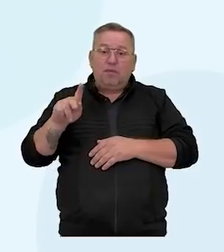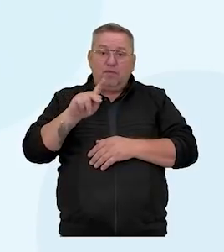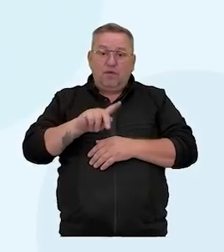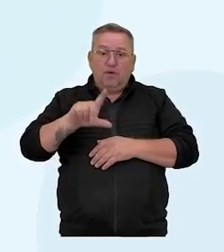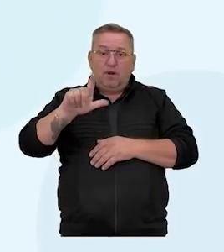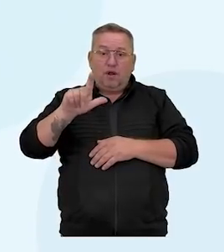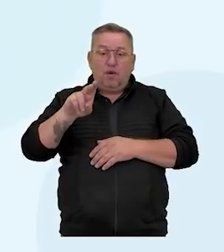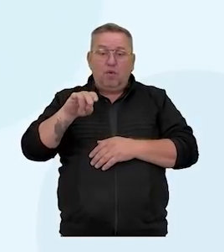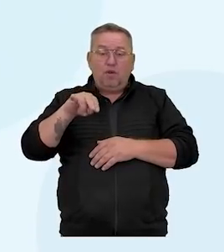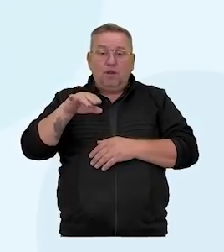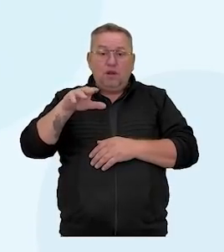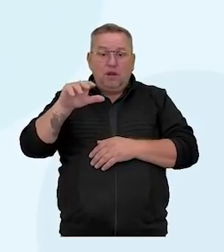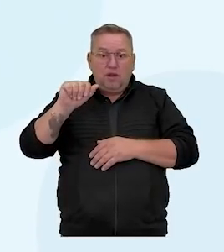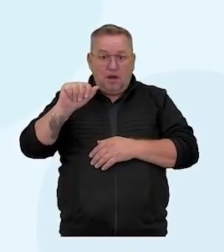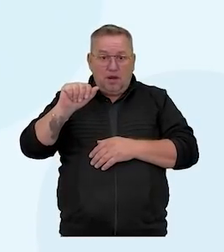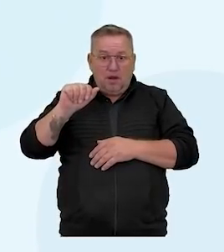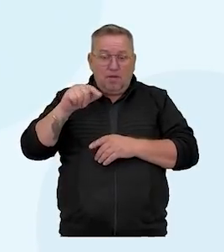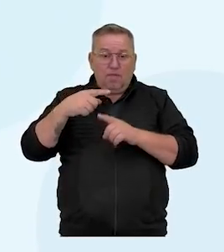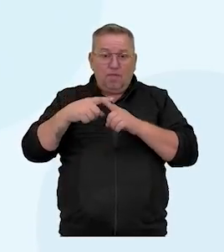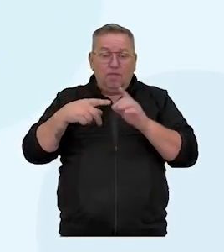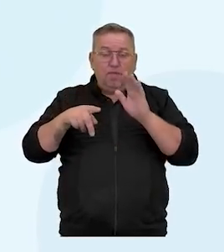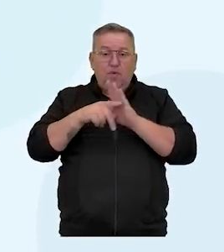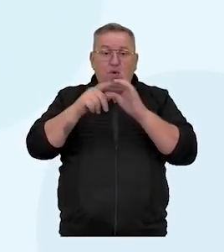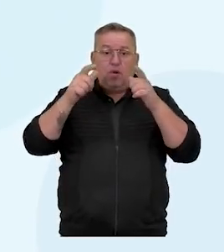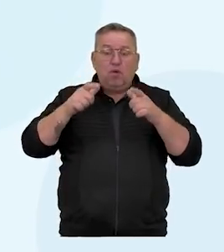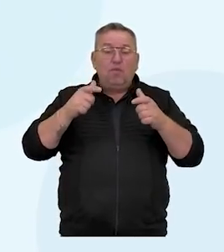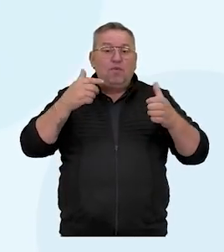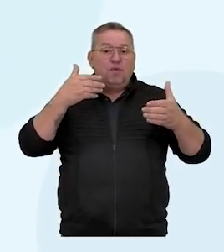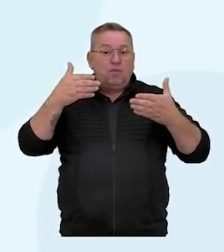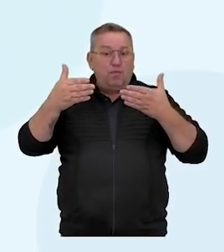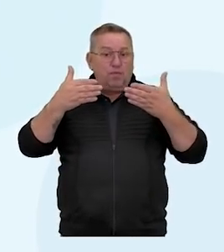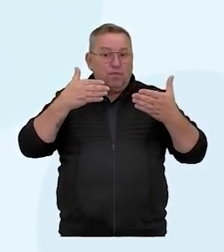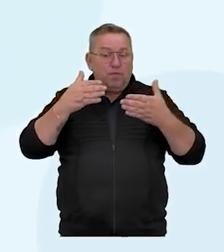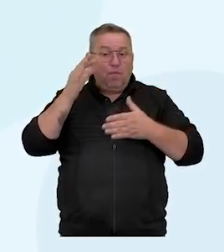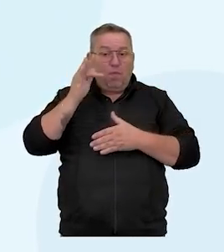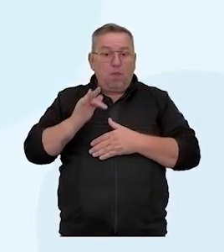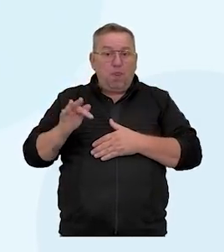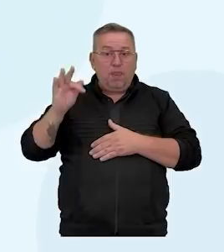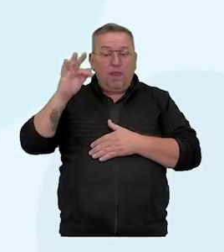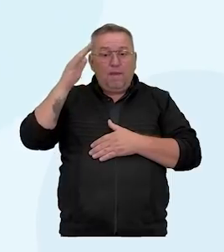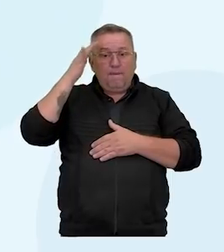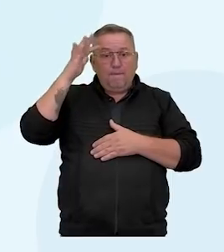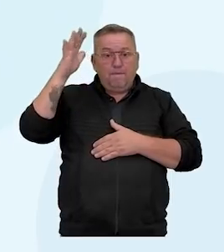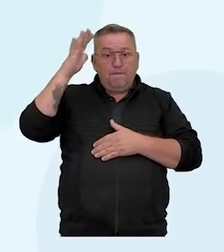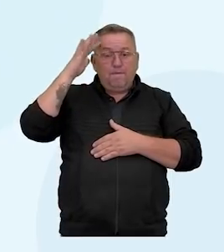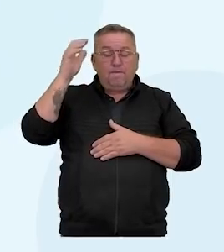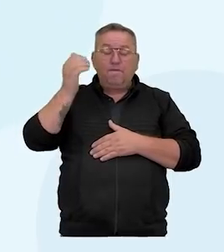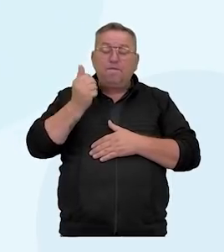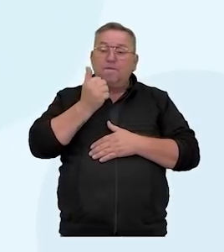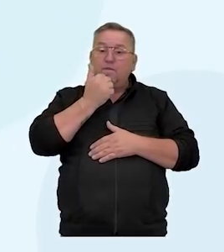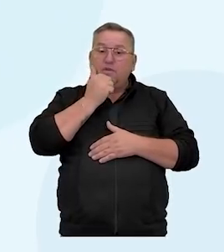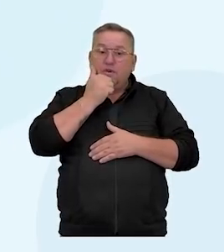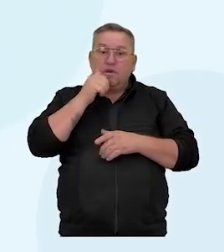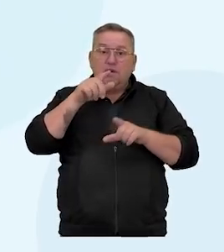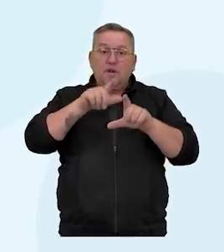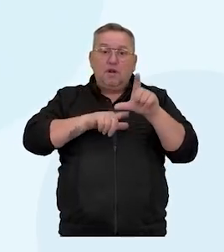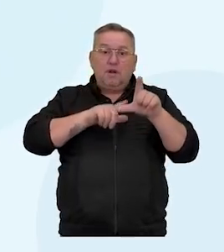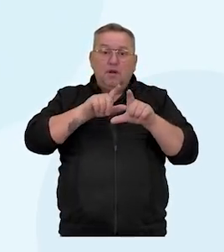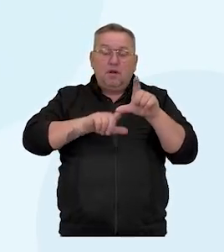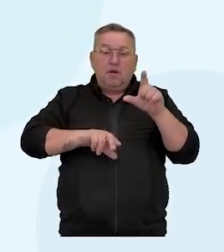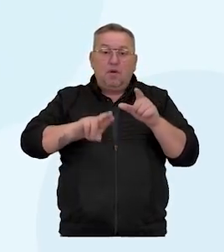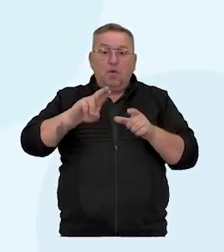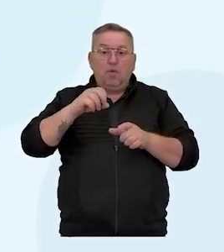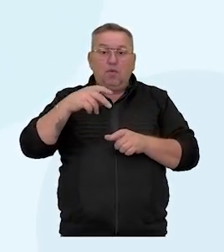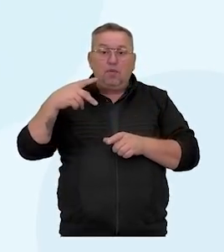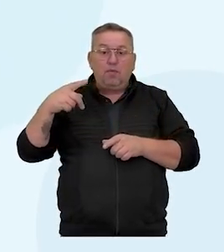dos Santos Elias, do Departamento de Psicologia da Faculdade de Filosofia, Ciências e Letras da USP em Ribeirão